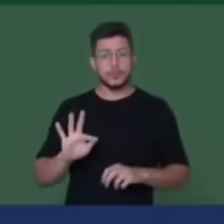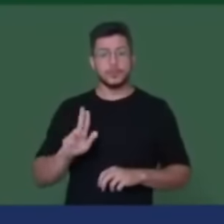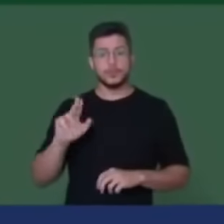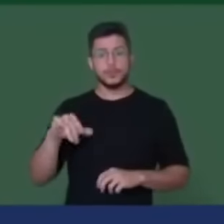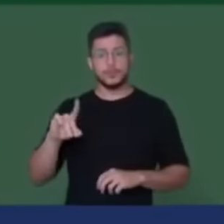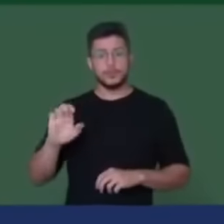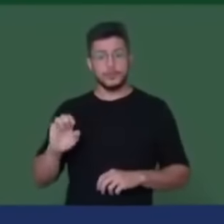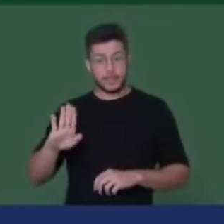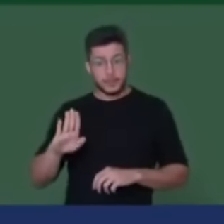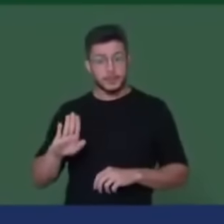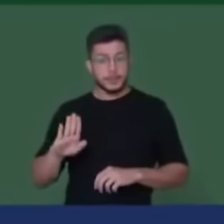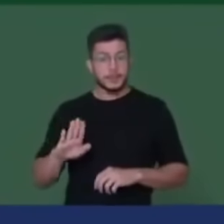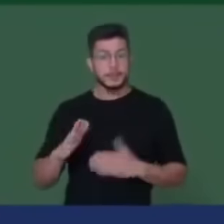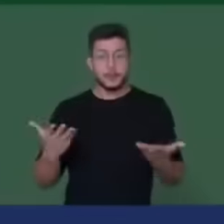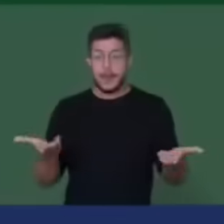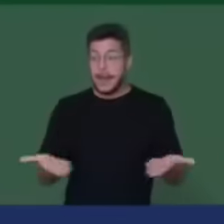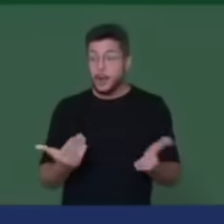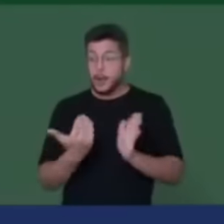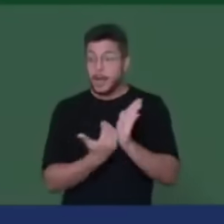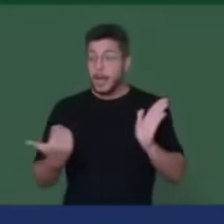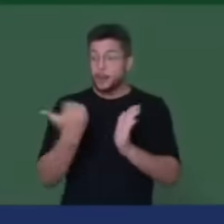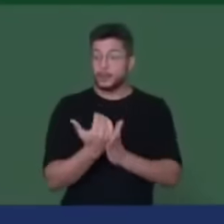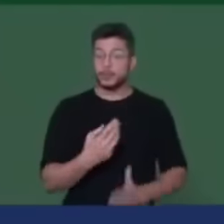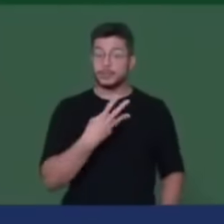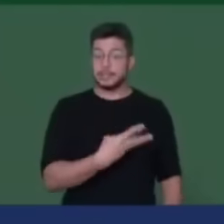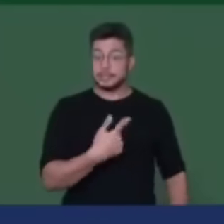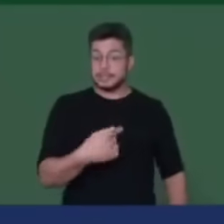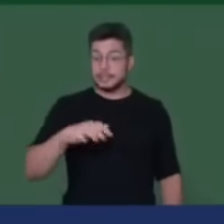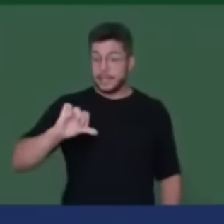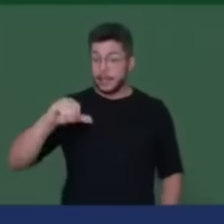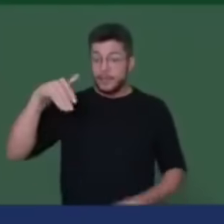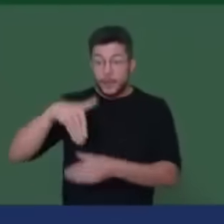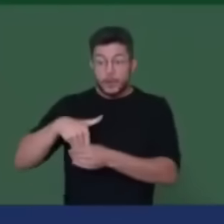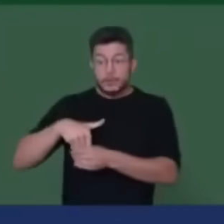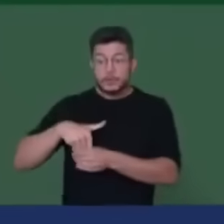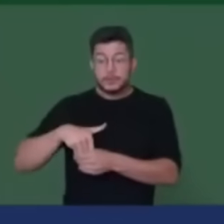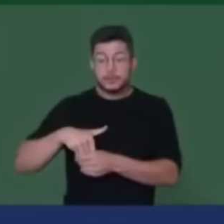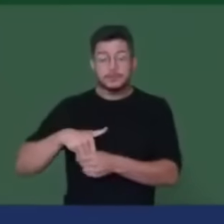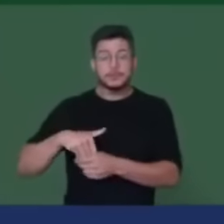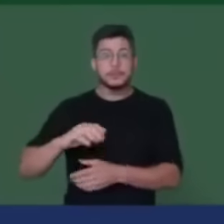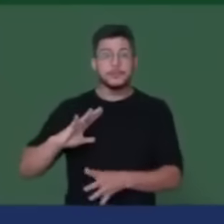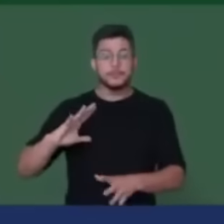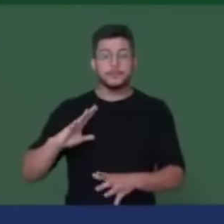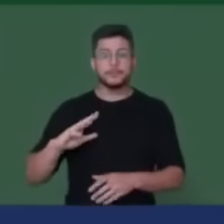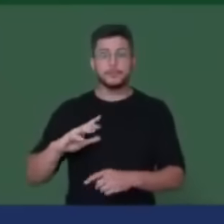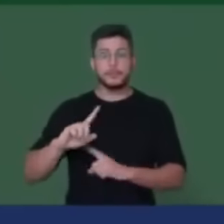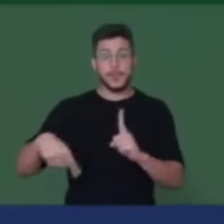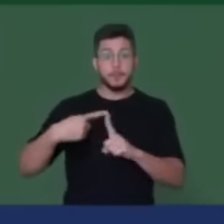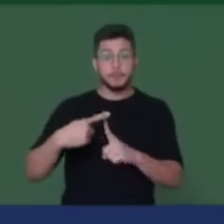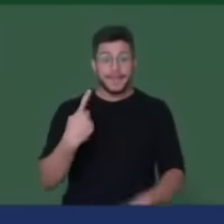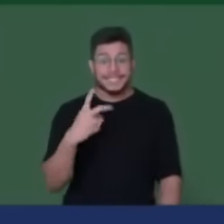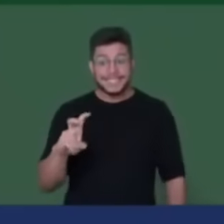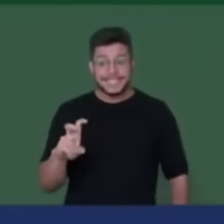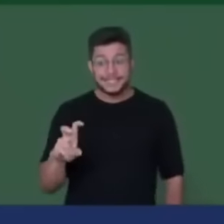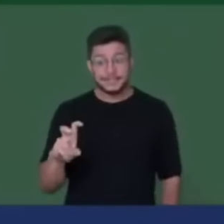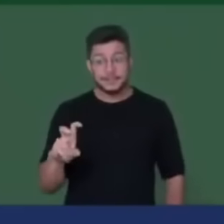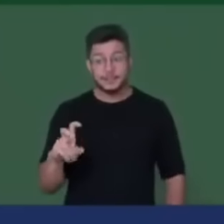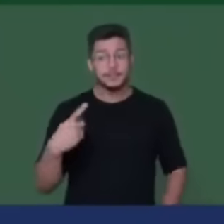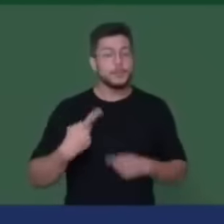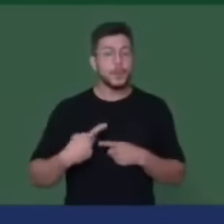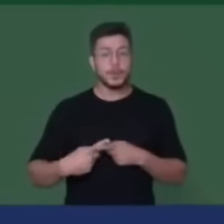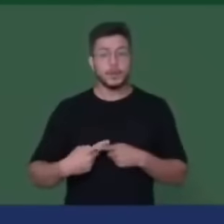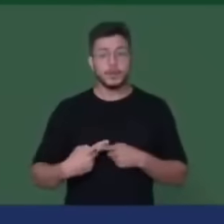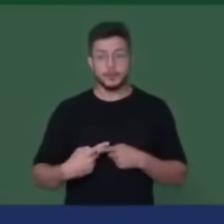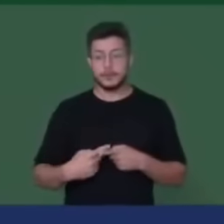para 379 votos. Aumentamos em 15 votos a mais. 15 votos a mais, porque aumentou